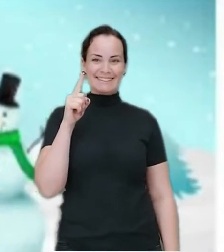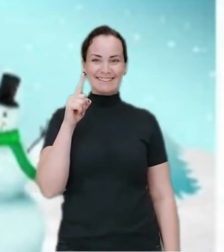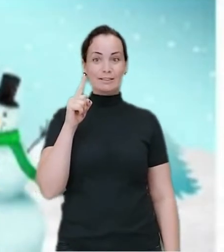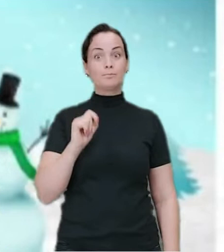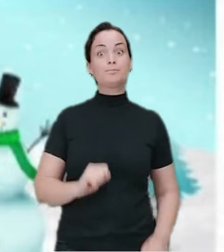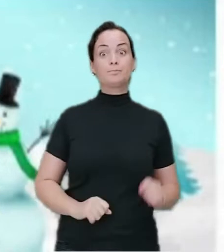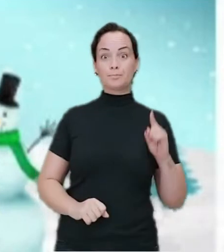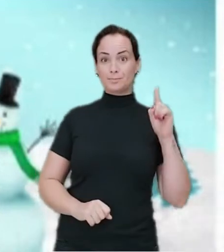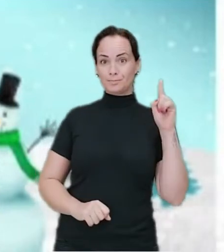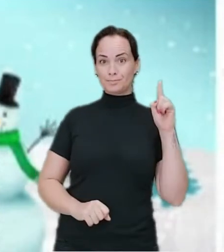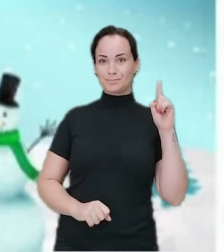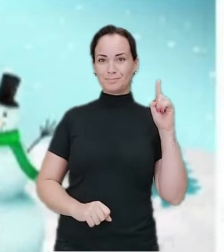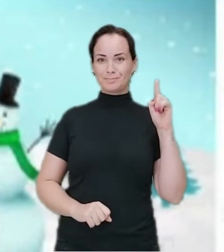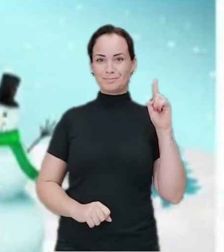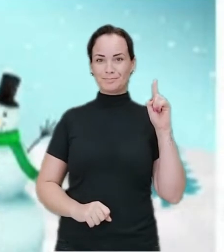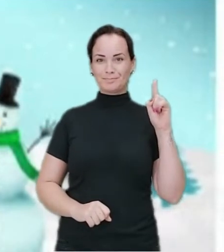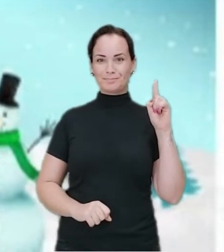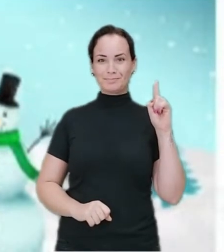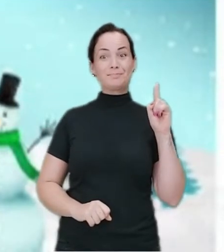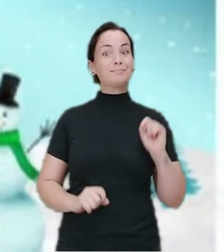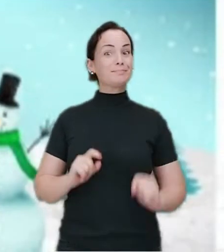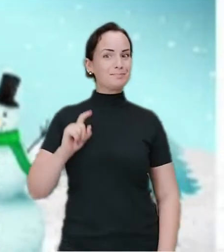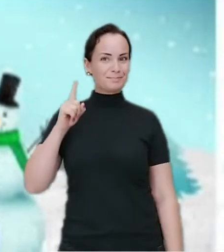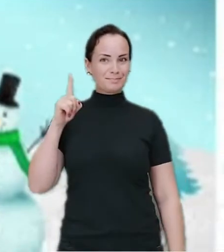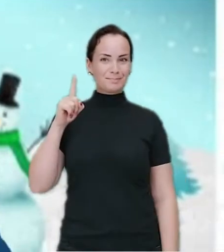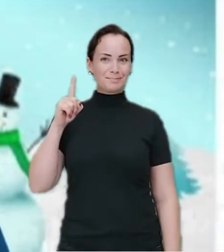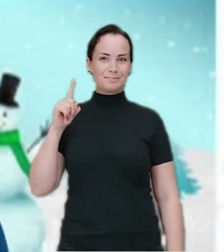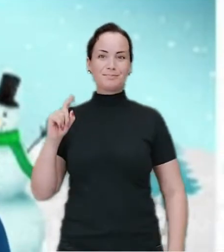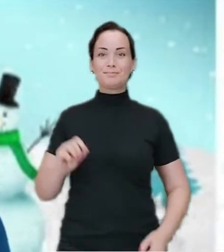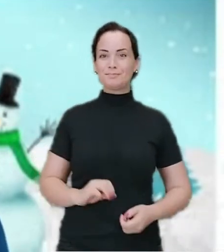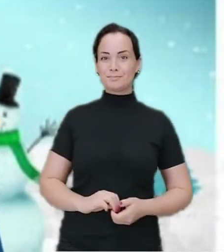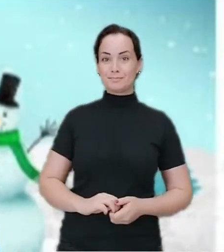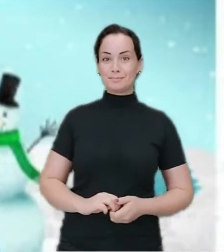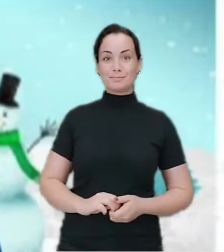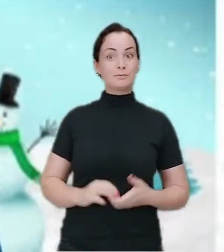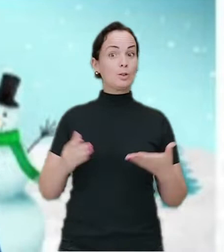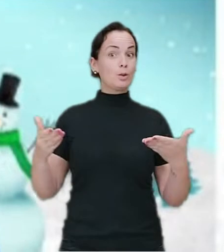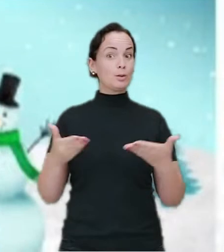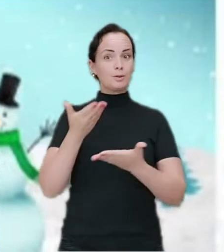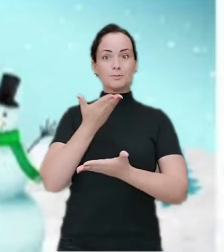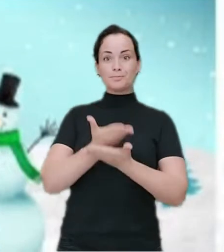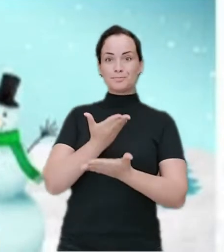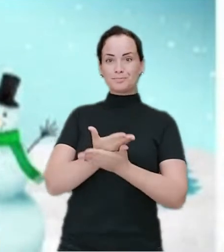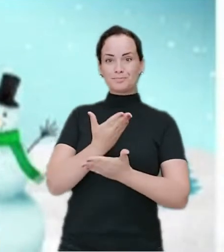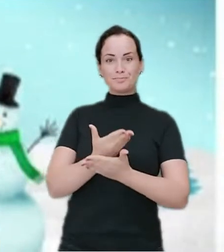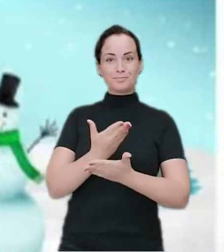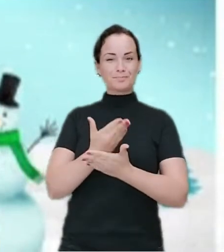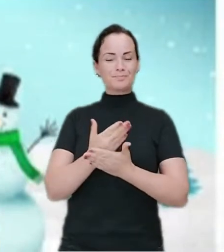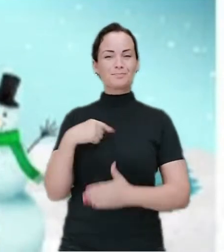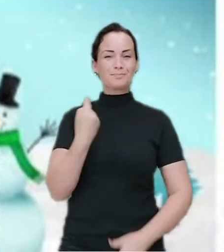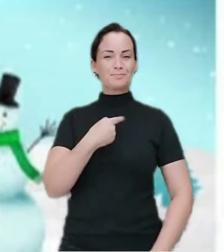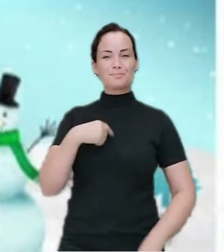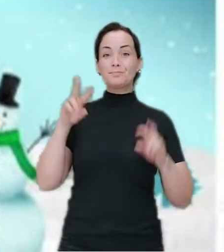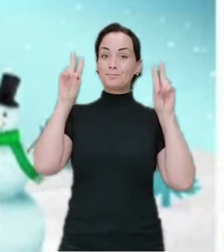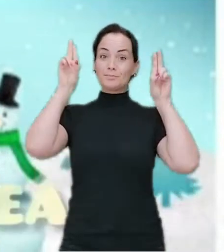I'm very happy because we have English class. E na nossa English class de hoje, nós vamos